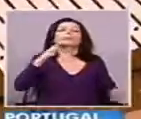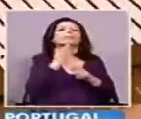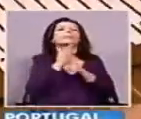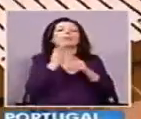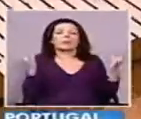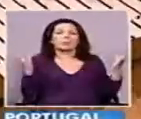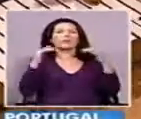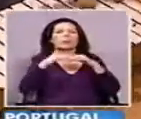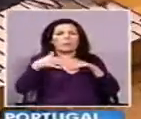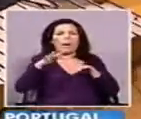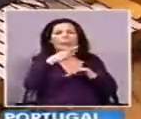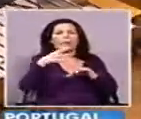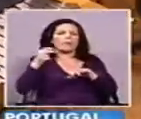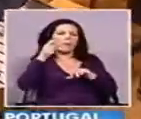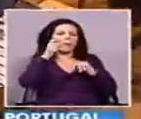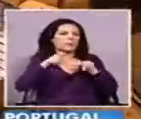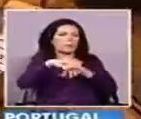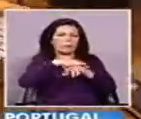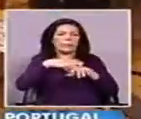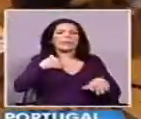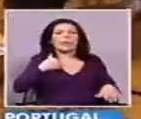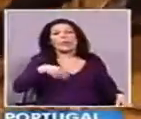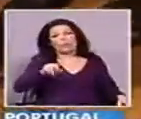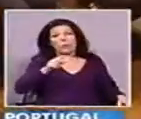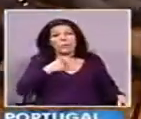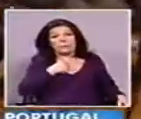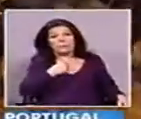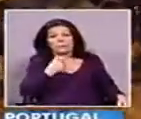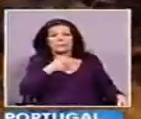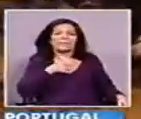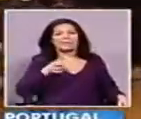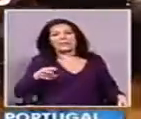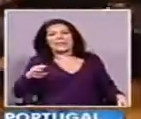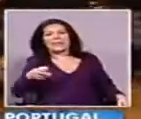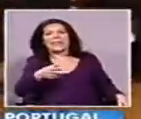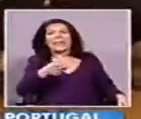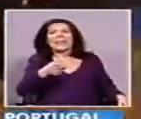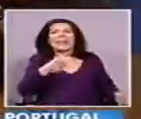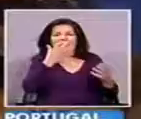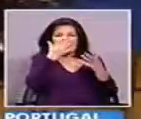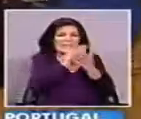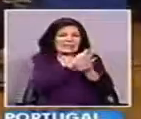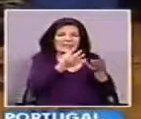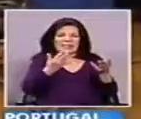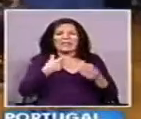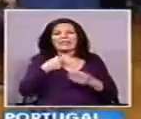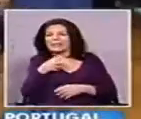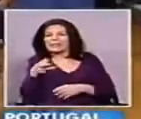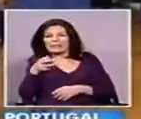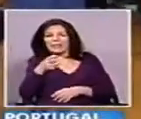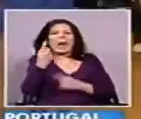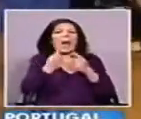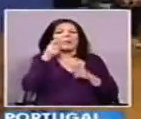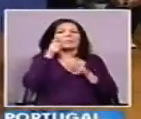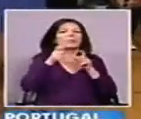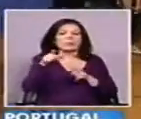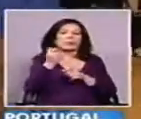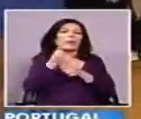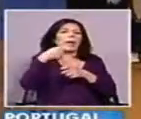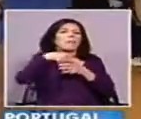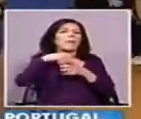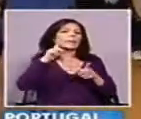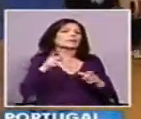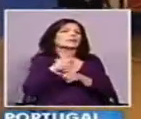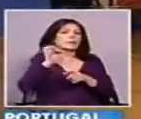que vai juntar mais 400 pessoas. E eu vou entrar por aqui, pelo meio de toda esta gente, para me dirigir a algumas das pessoas que também fazem